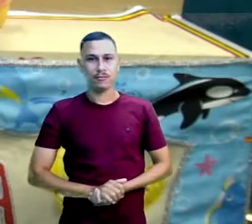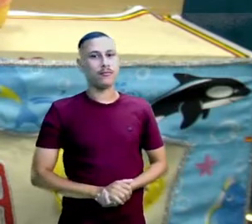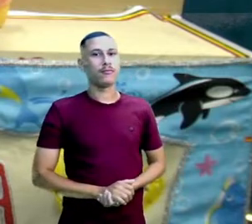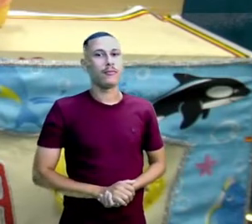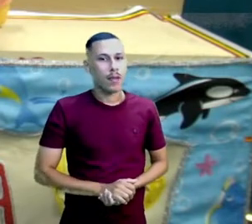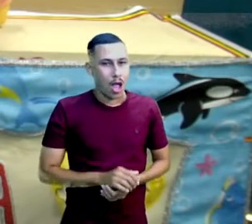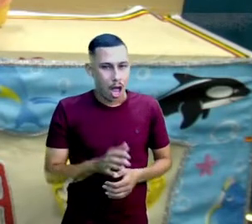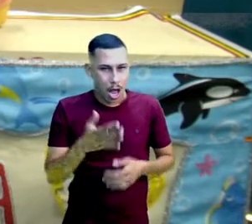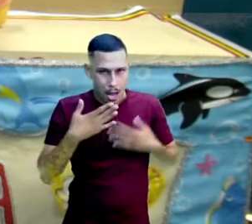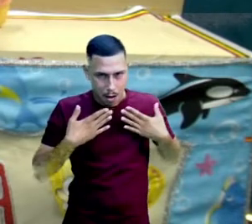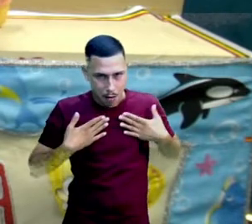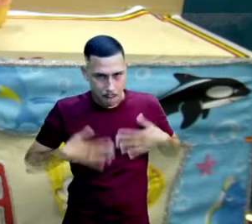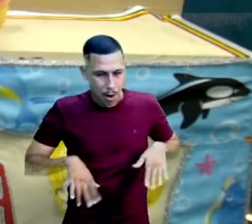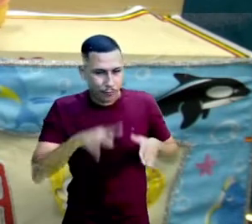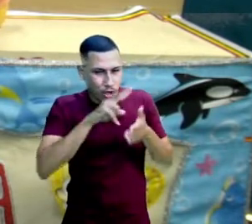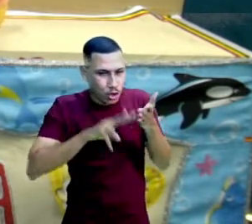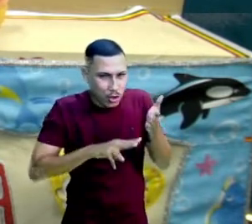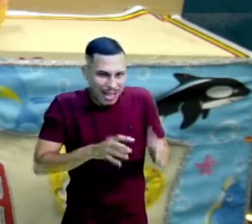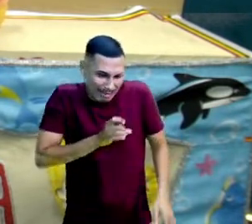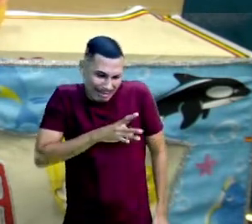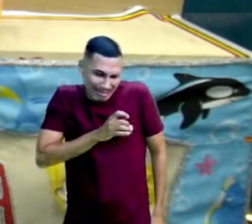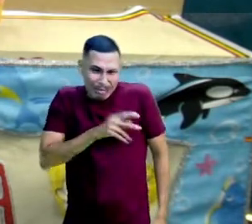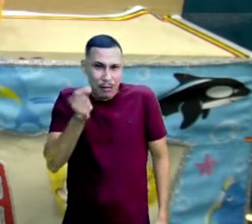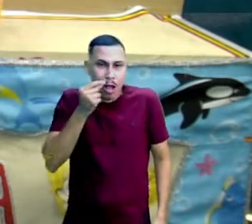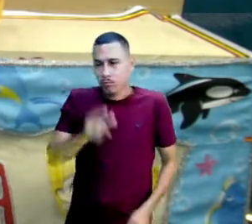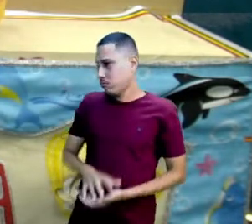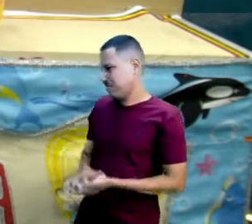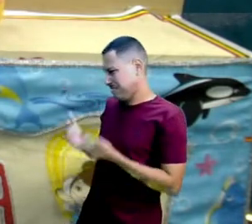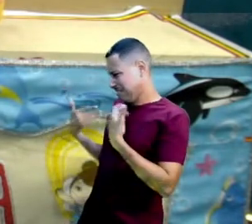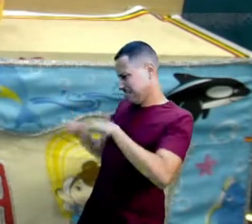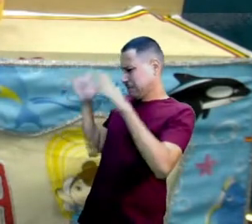Gente, leiturinha... Tem medo de rato.